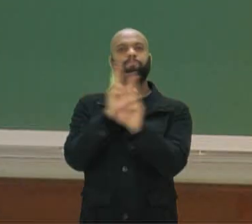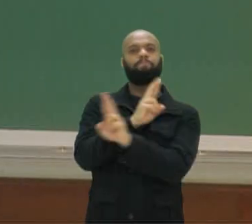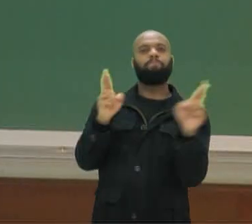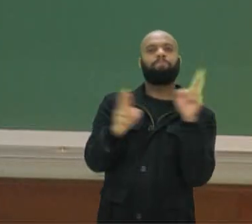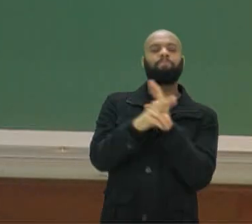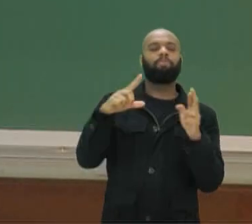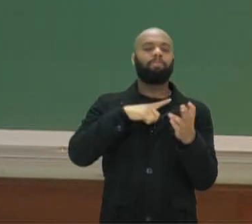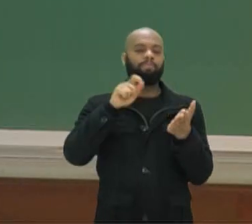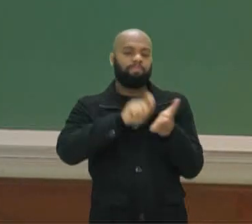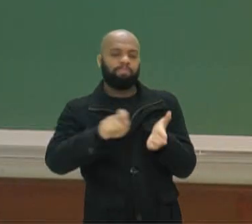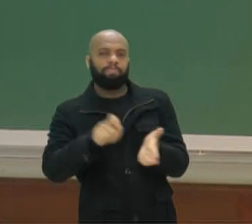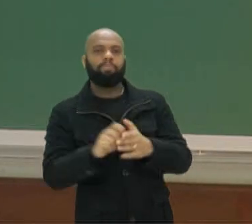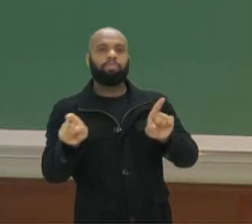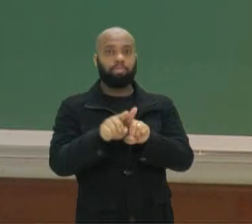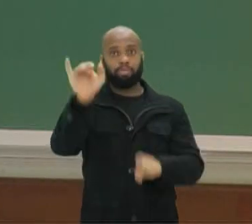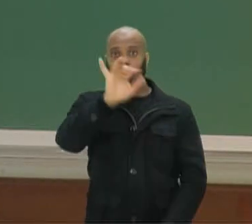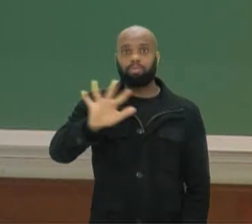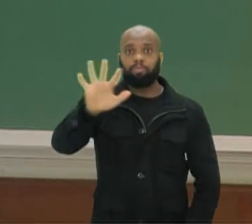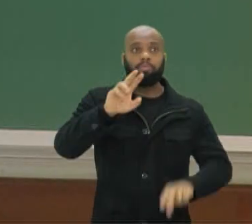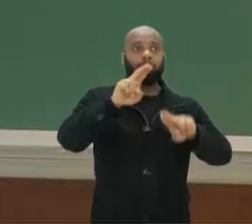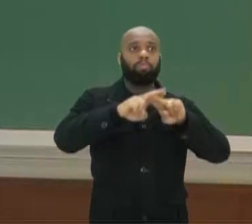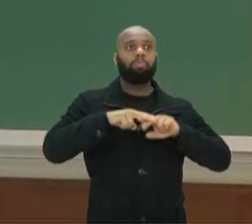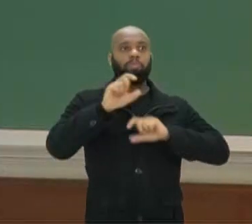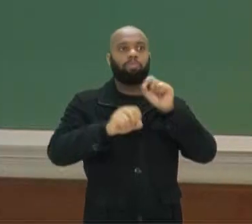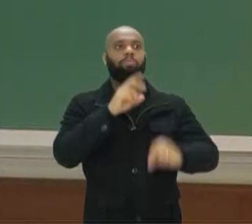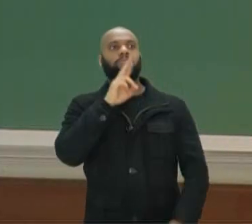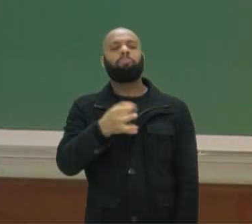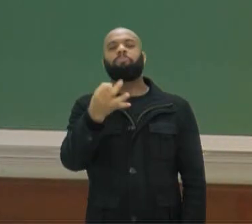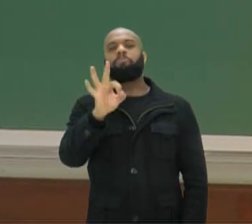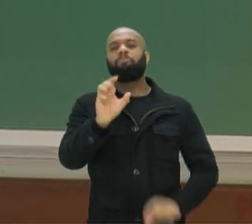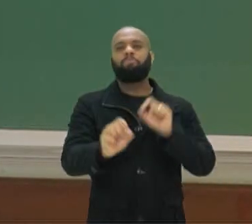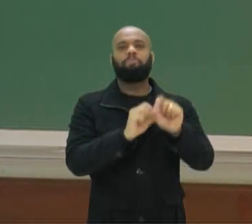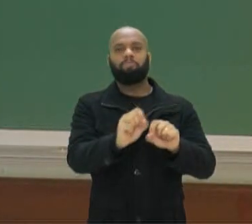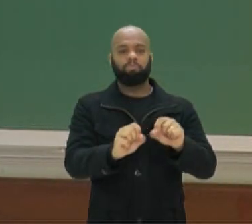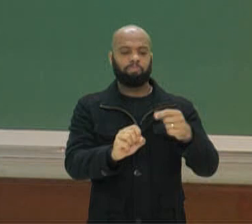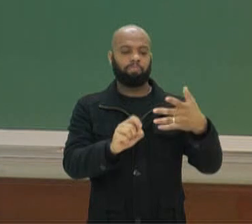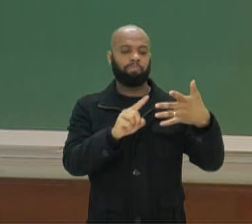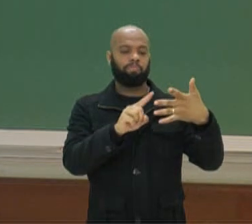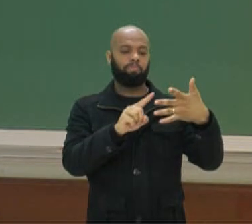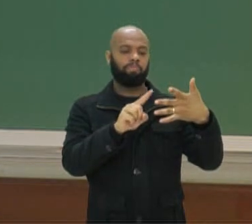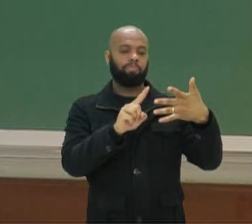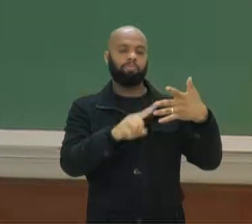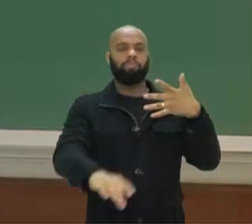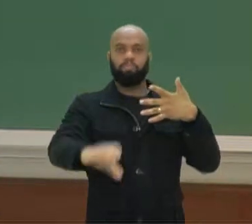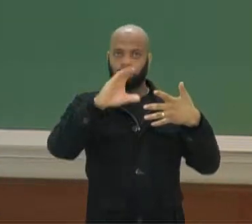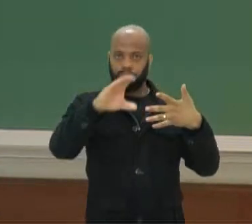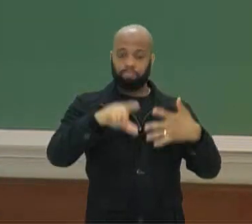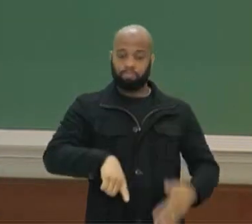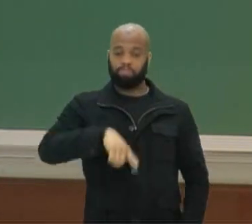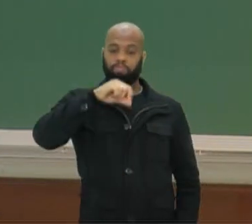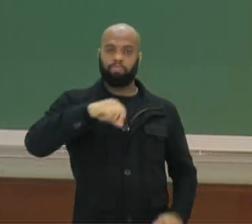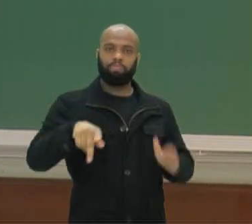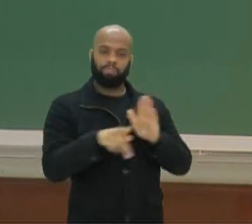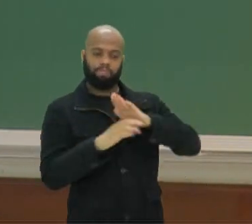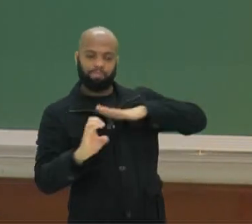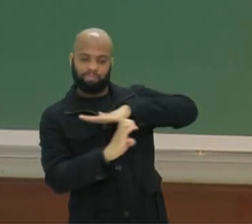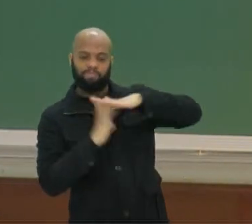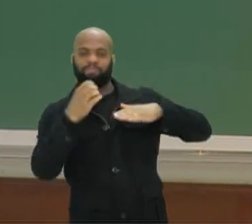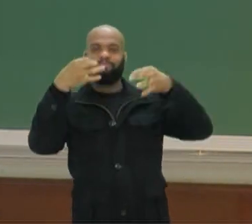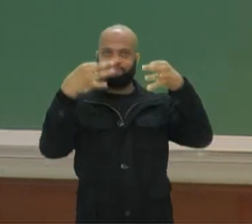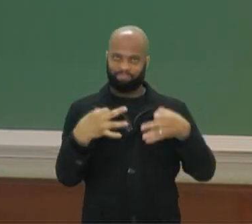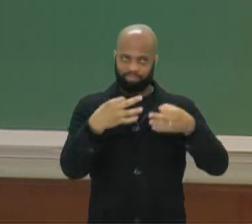está escrito e a imagem. Portanto, a resposta correta seria a letra C, a escolha da empresa